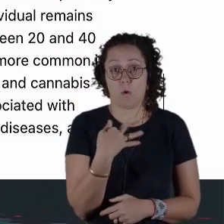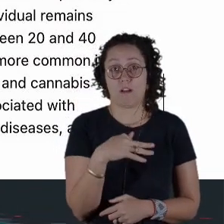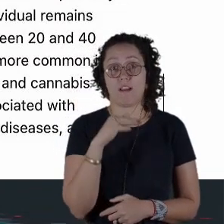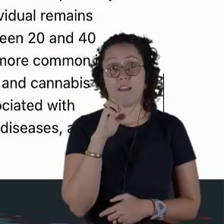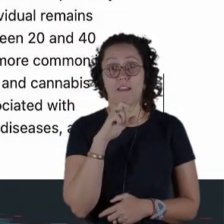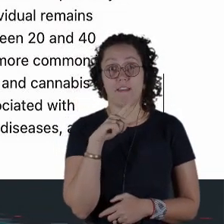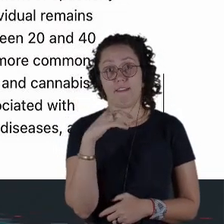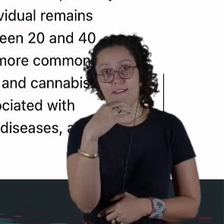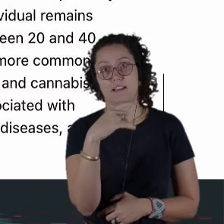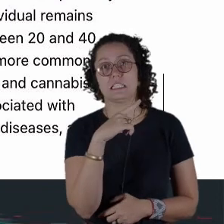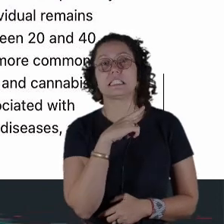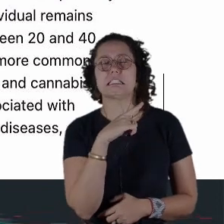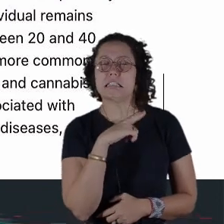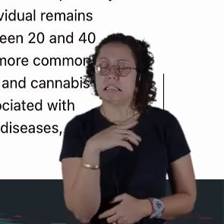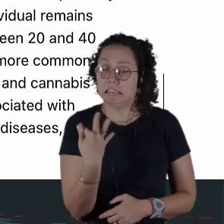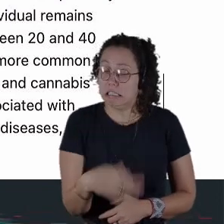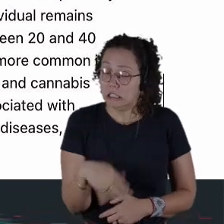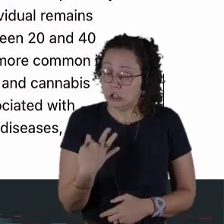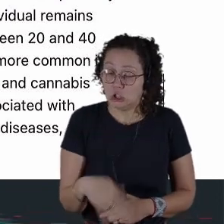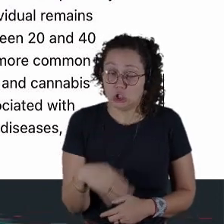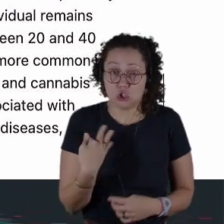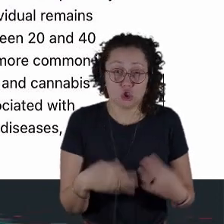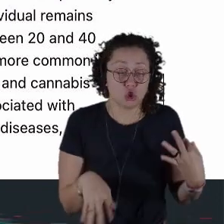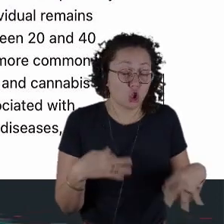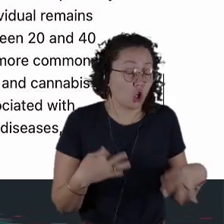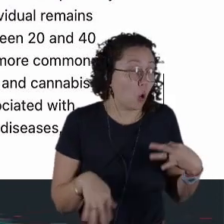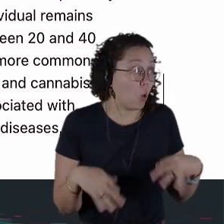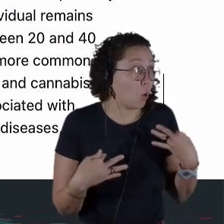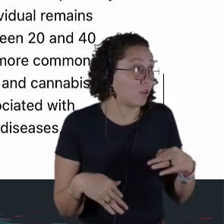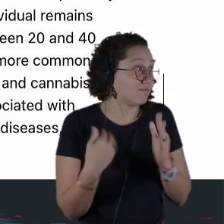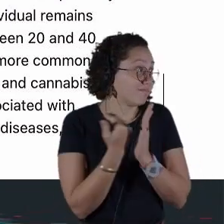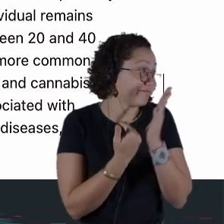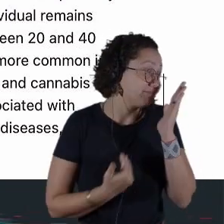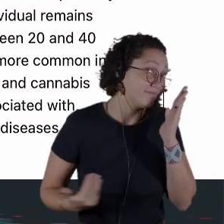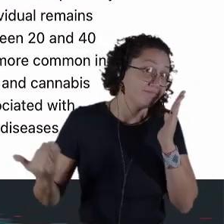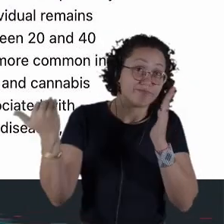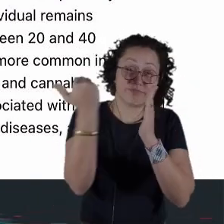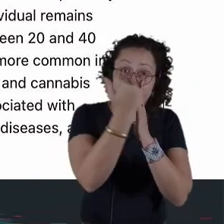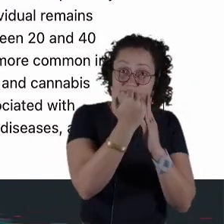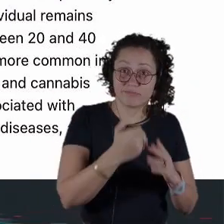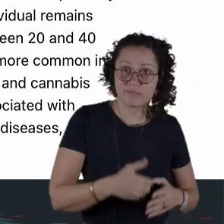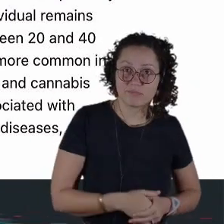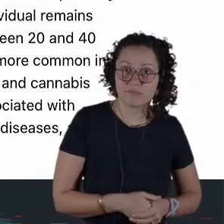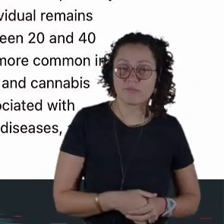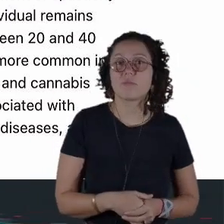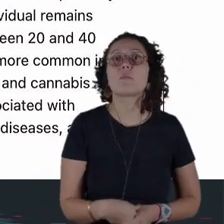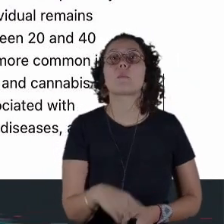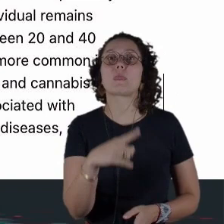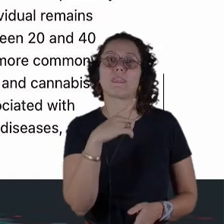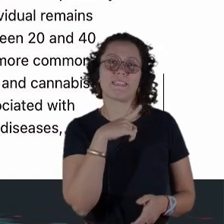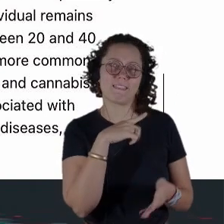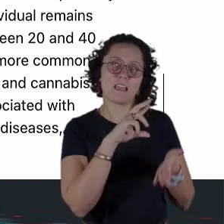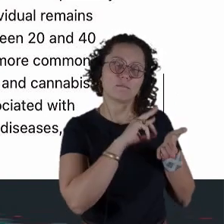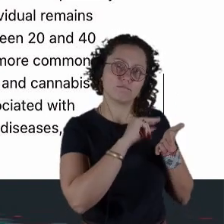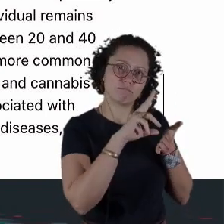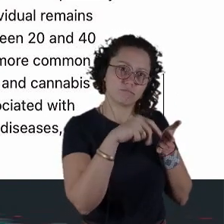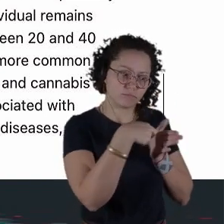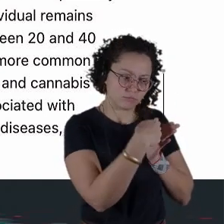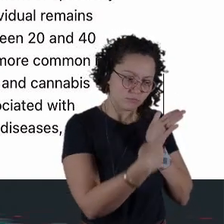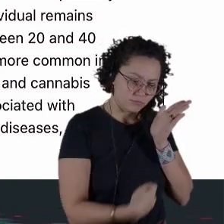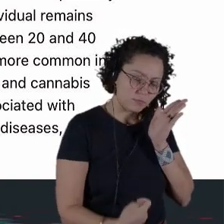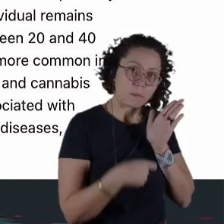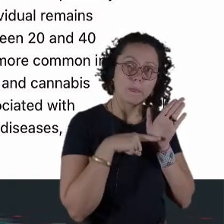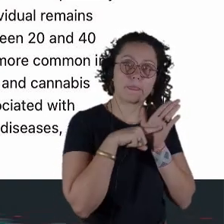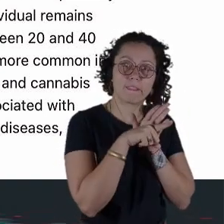múltipla tem dor, muita dor. E nos falam de muitas reviews com